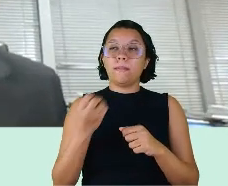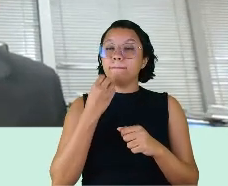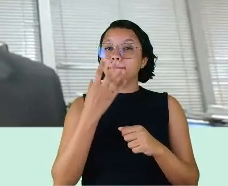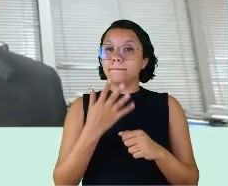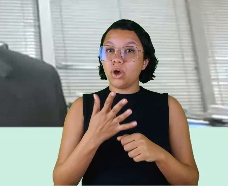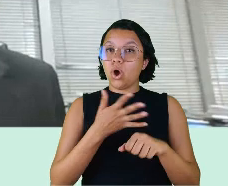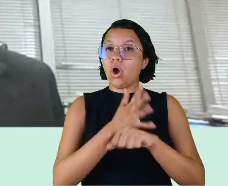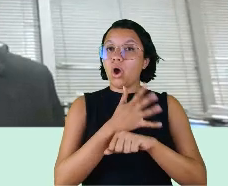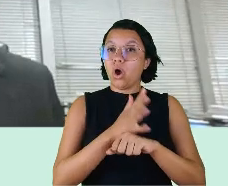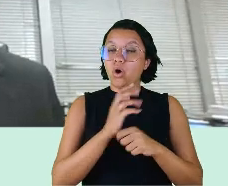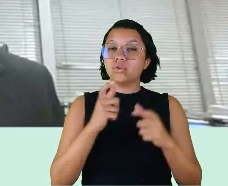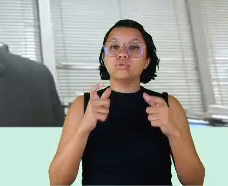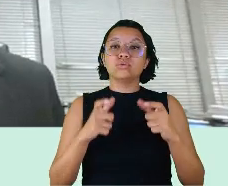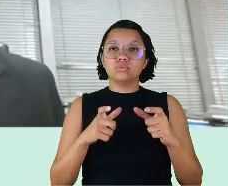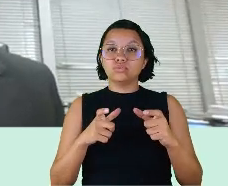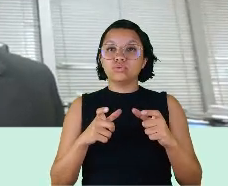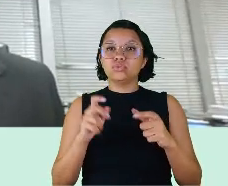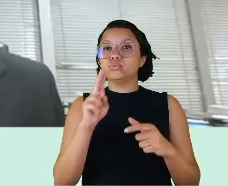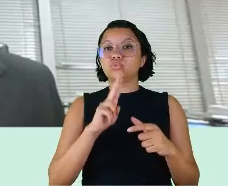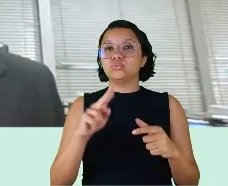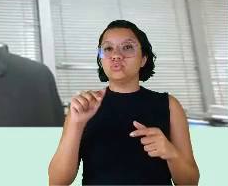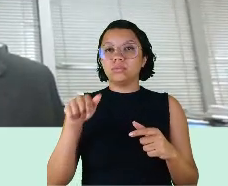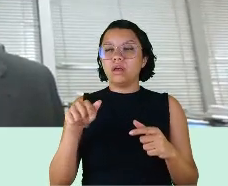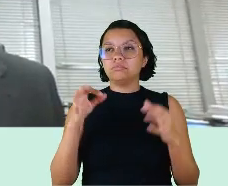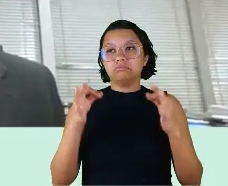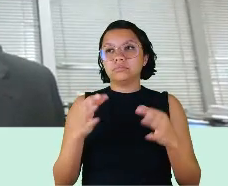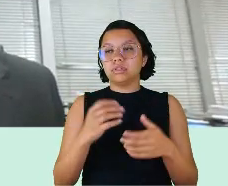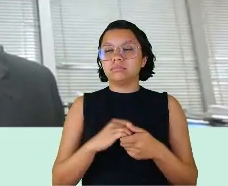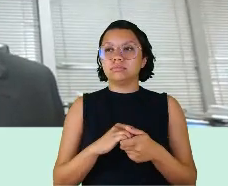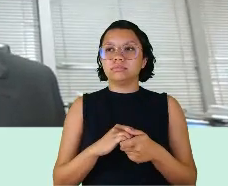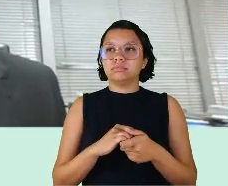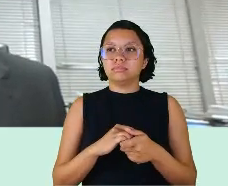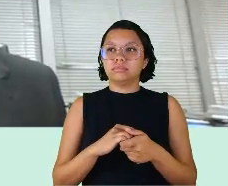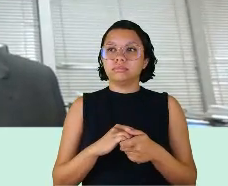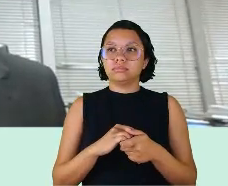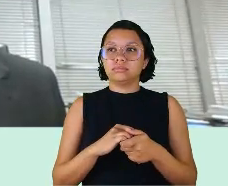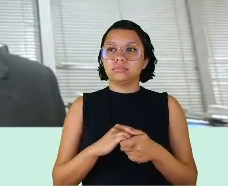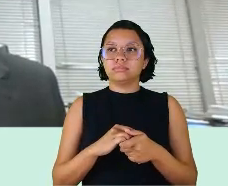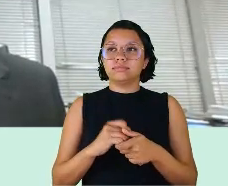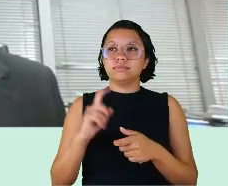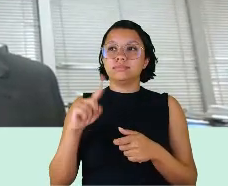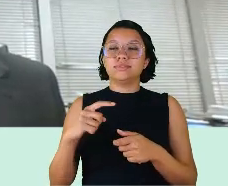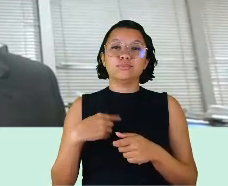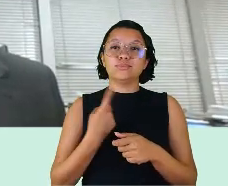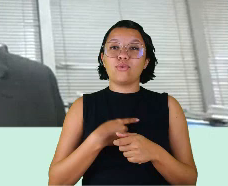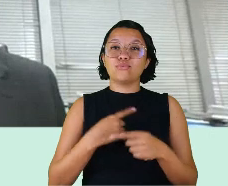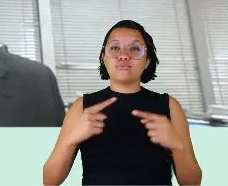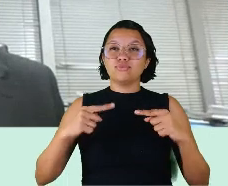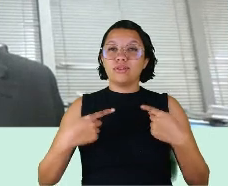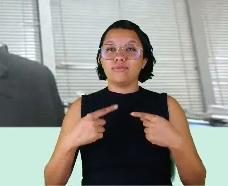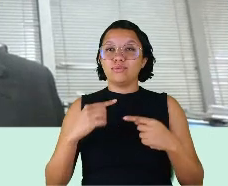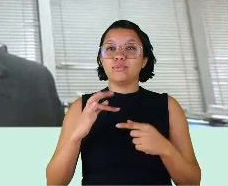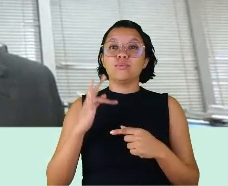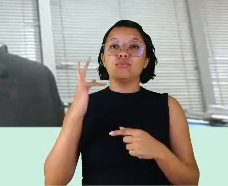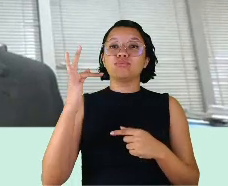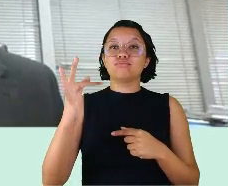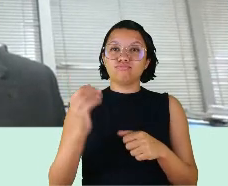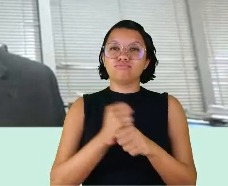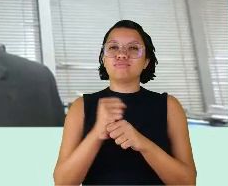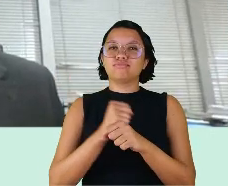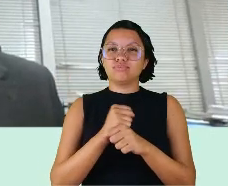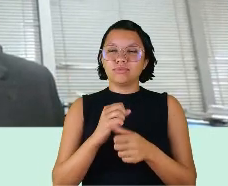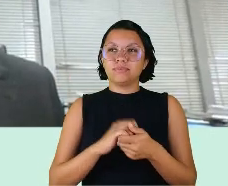as boas práticas onde a aplicação dela der certo. Acho que é o nosso desafio para os próximos anos,